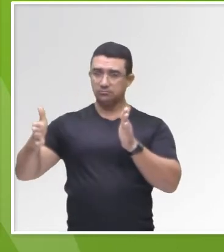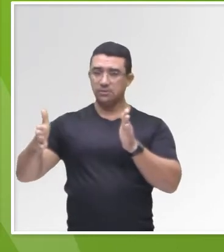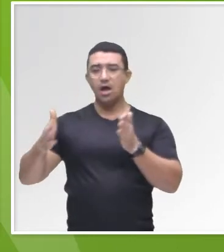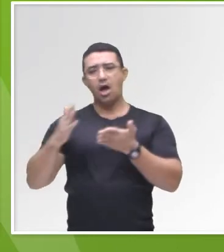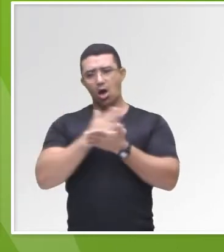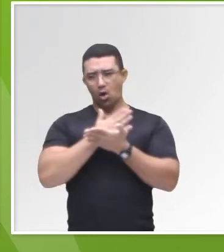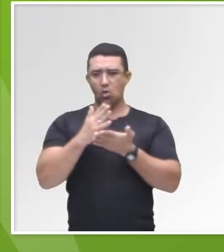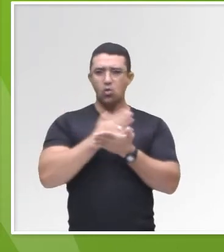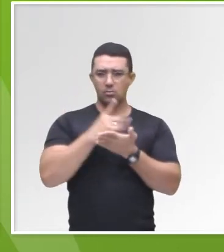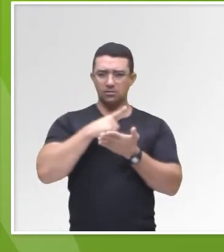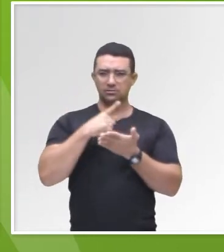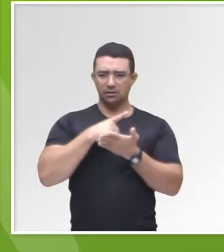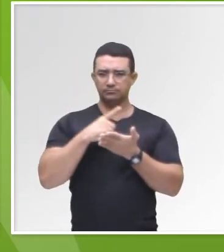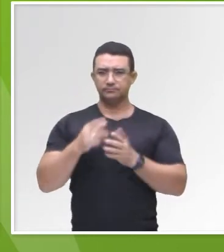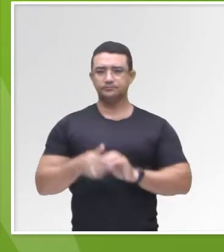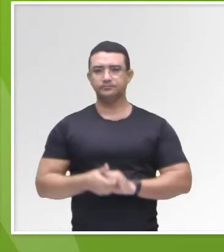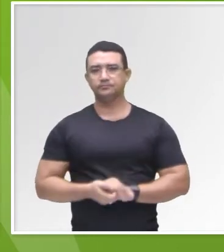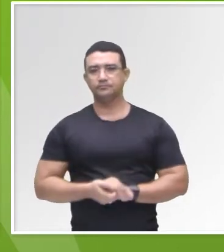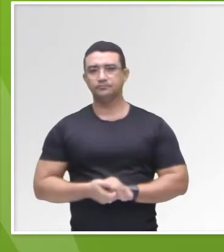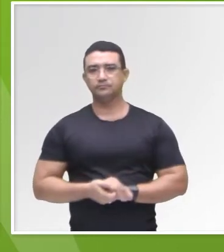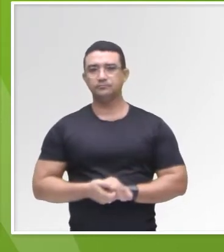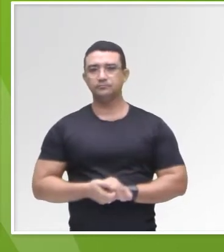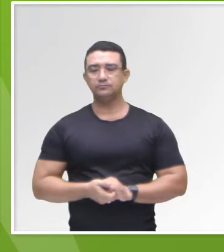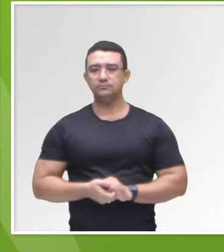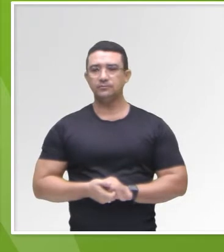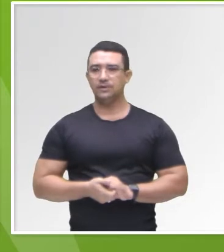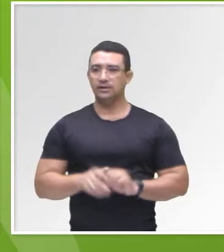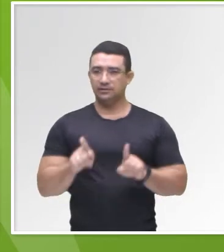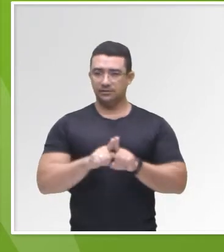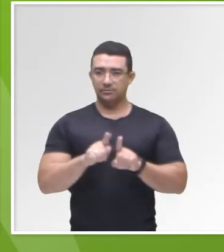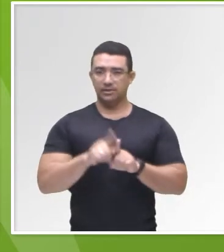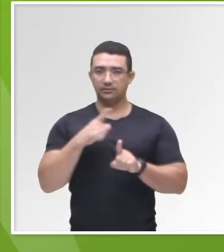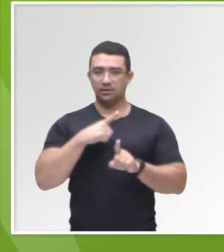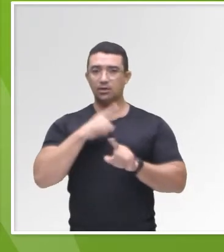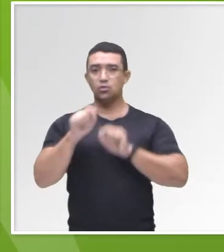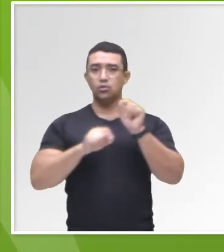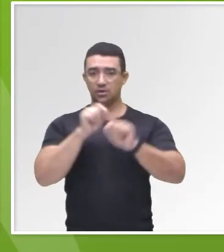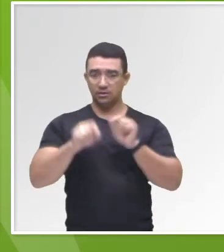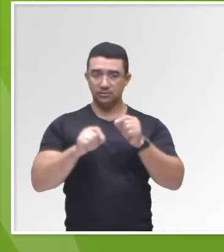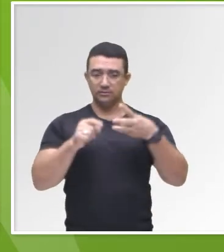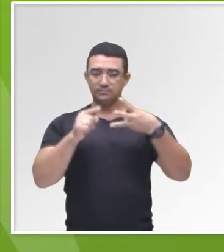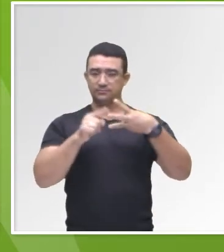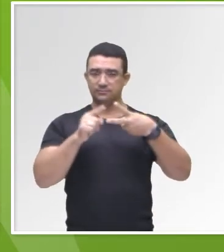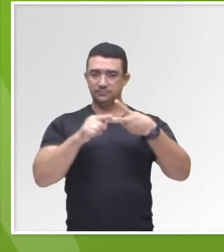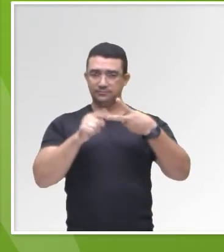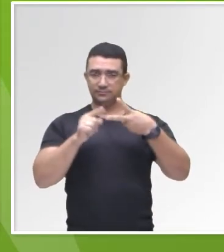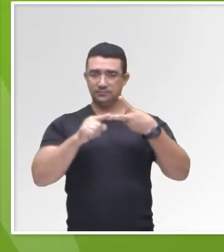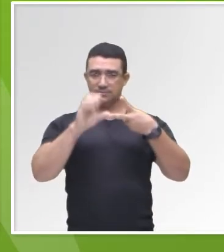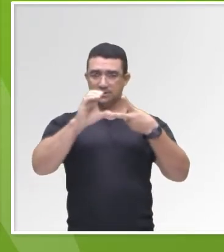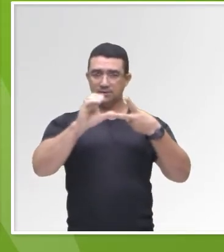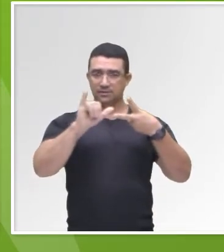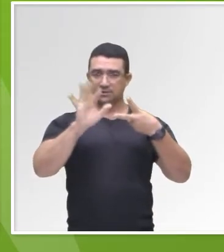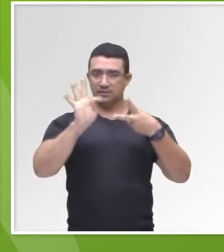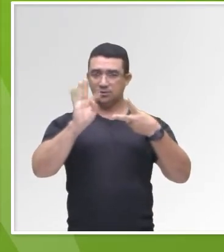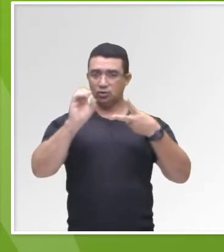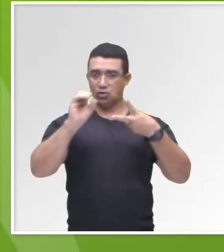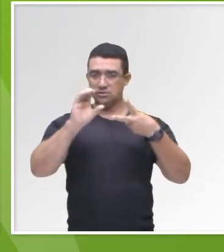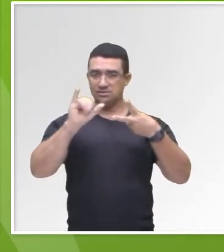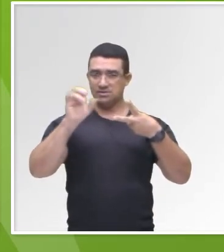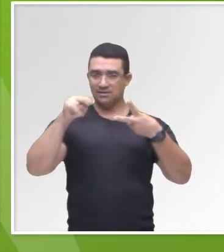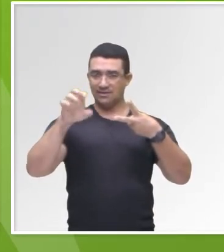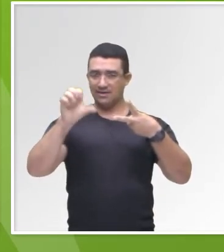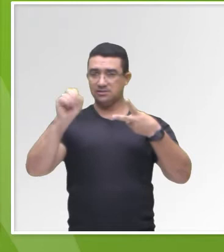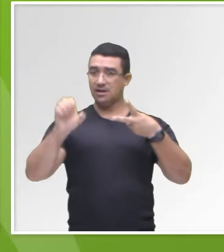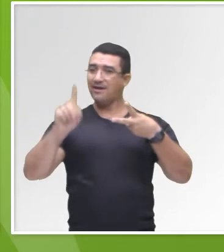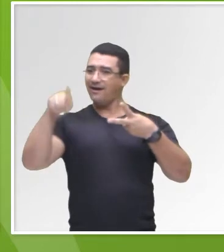fases intermediárias. Além disso, nós temos a citocinese. A citocinese é o final da mitose, né? Ela